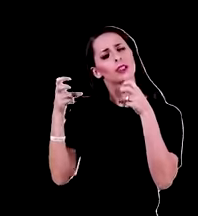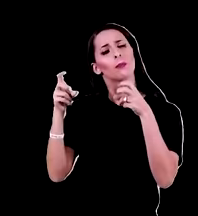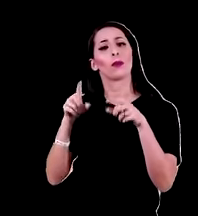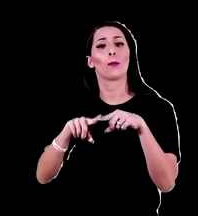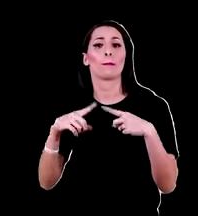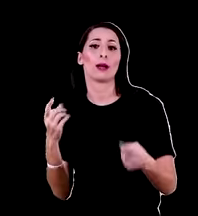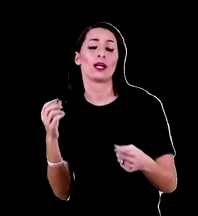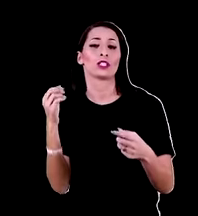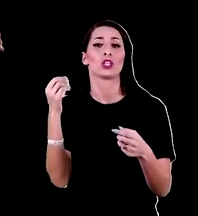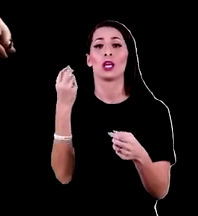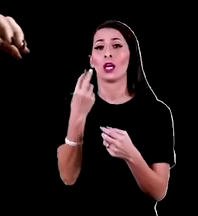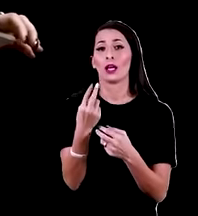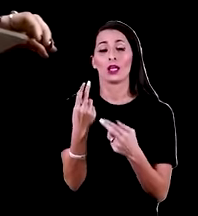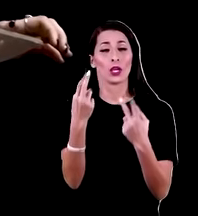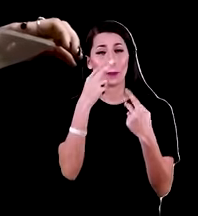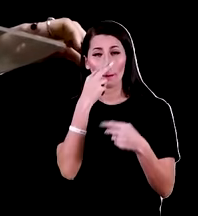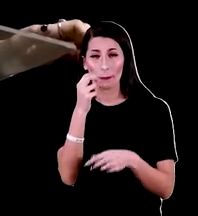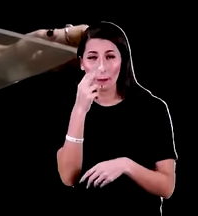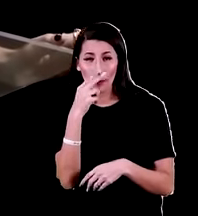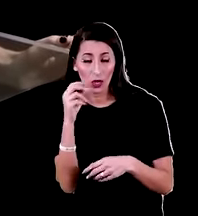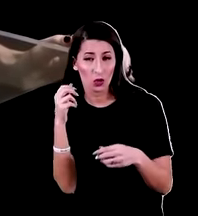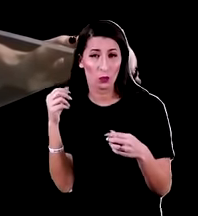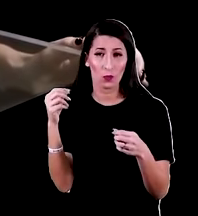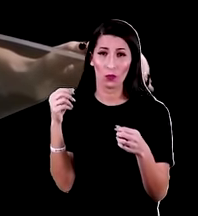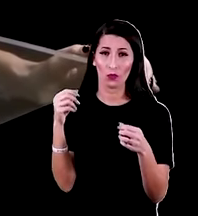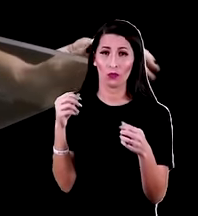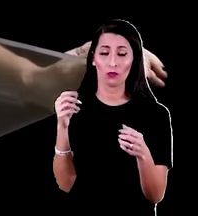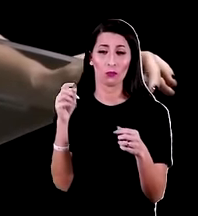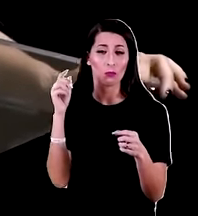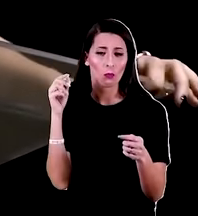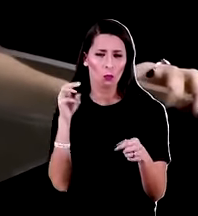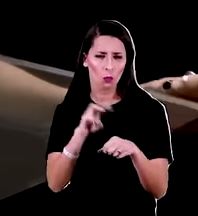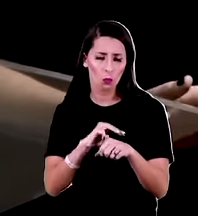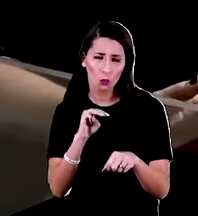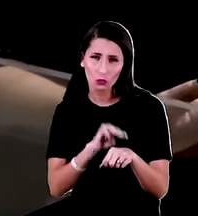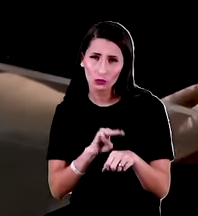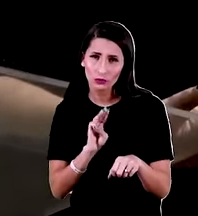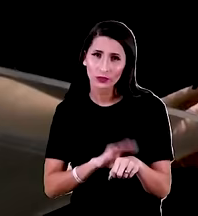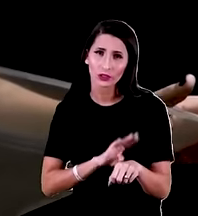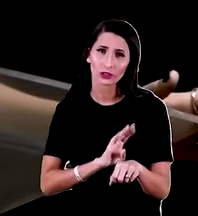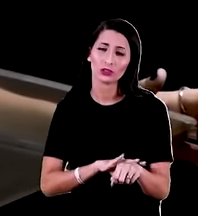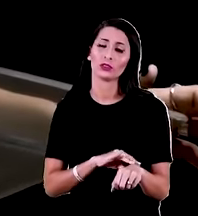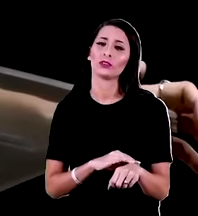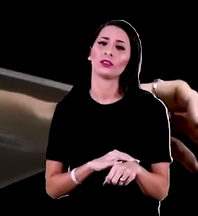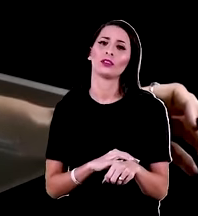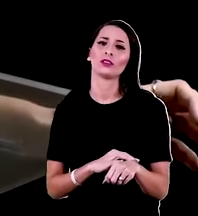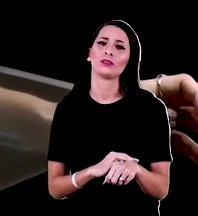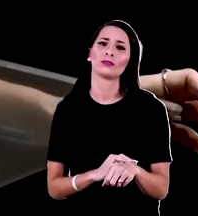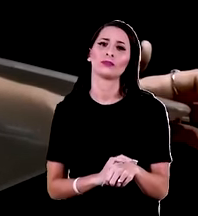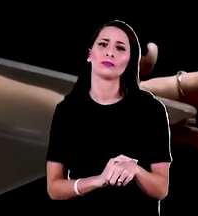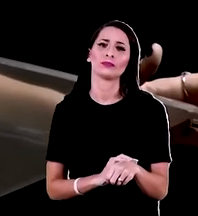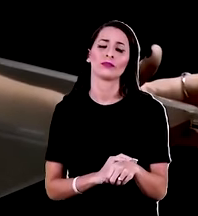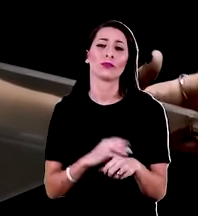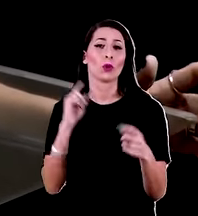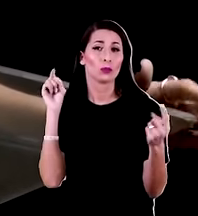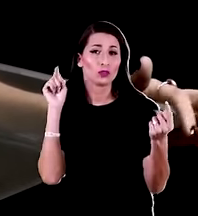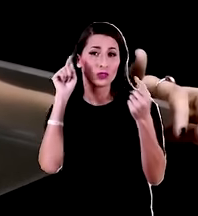fosse embora foi a mesma causa que fez com que Ruth ficasse. O fato de Noemi não ter marido nem